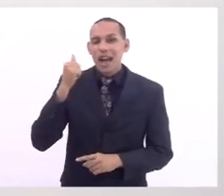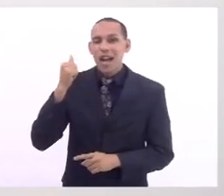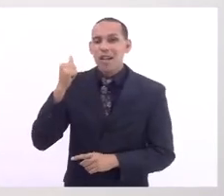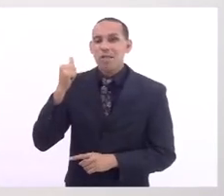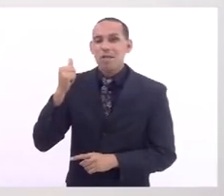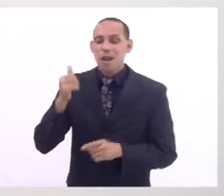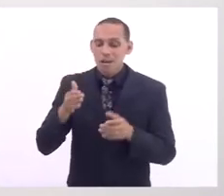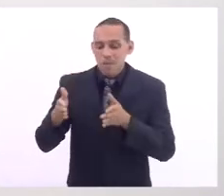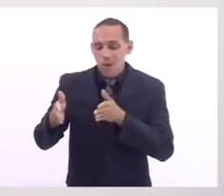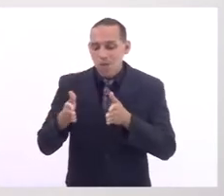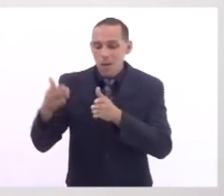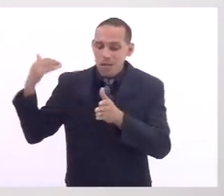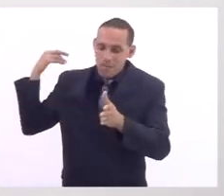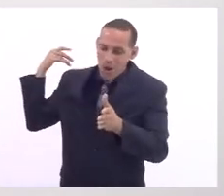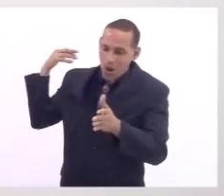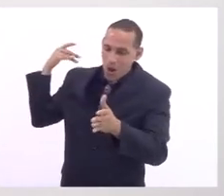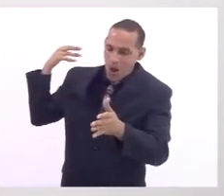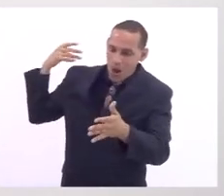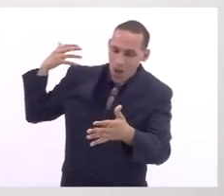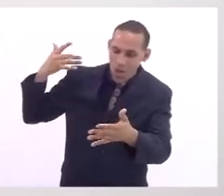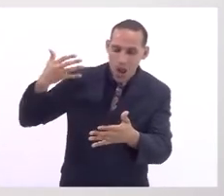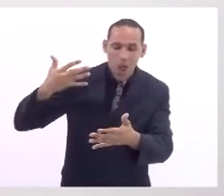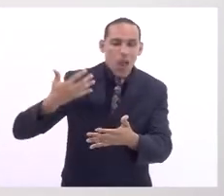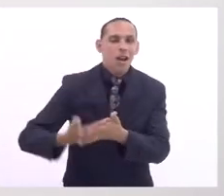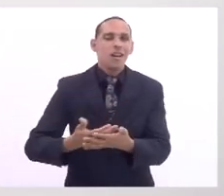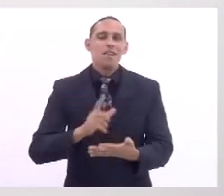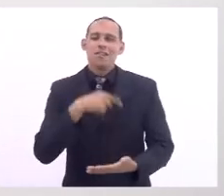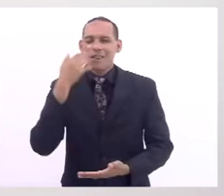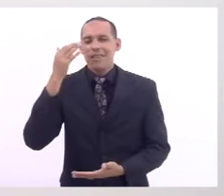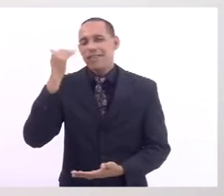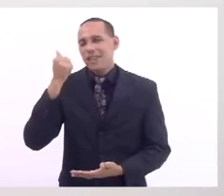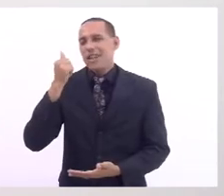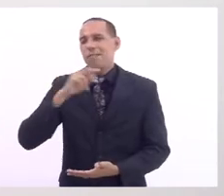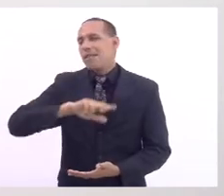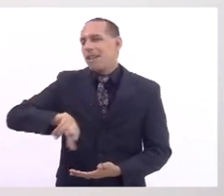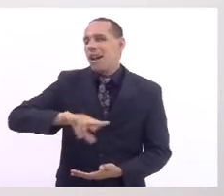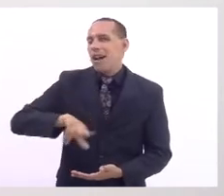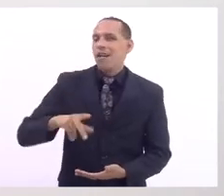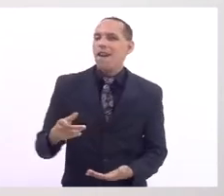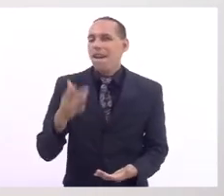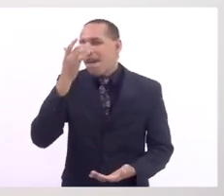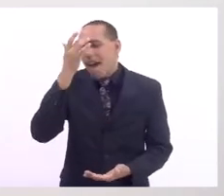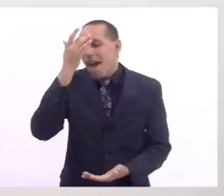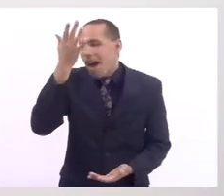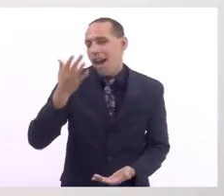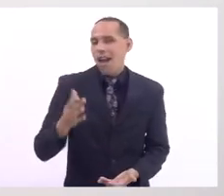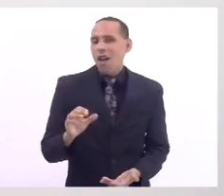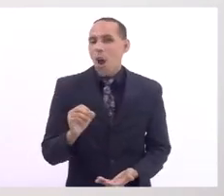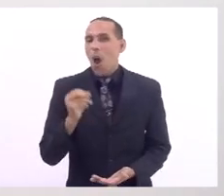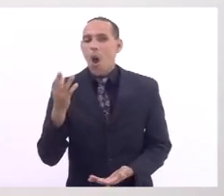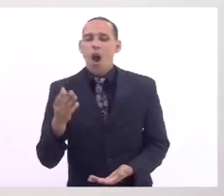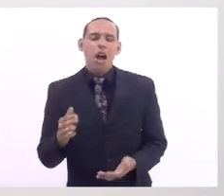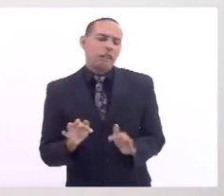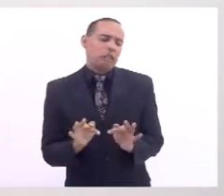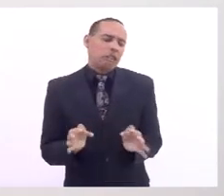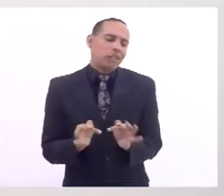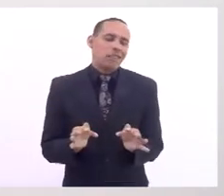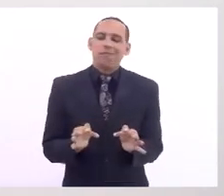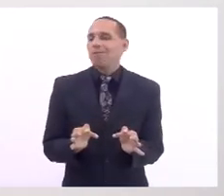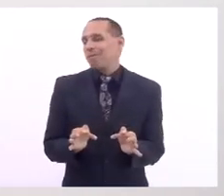que a sua e são ter ido esse caminho não foi o caminho do mais fácil ou do mais simples